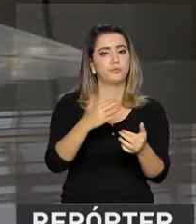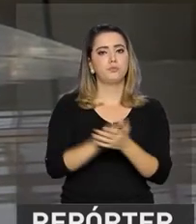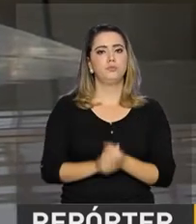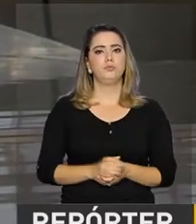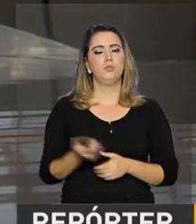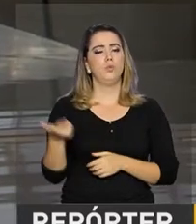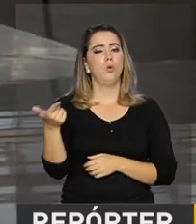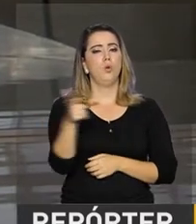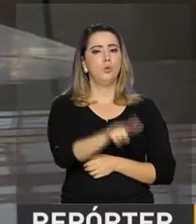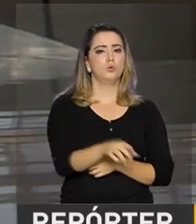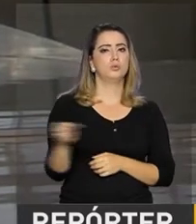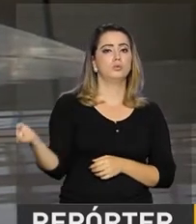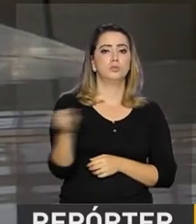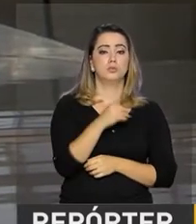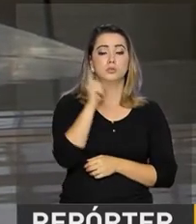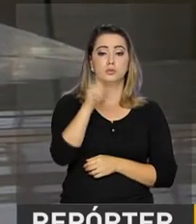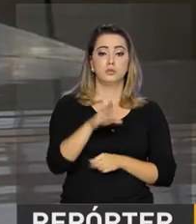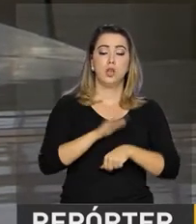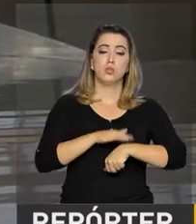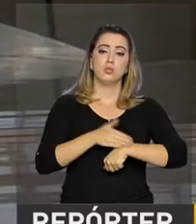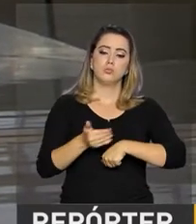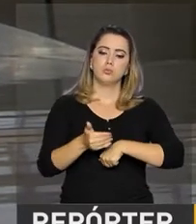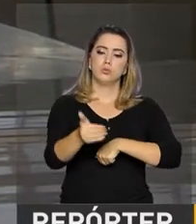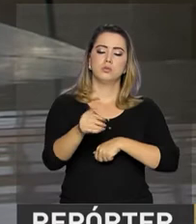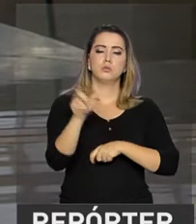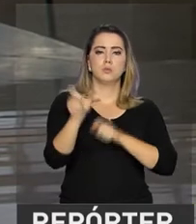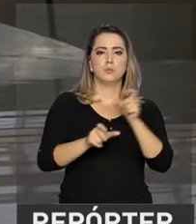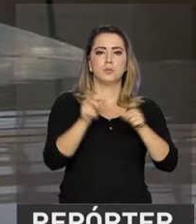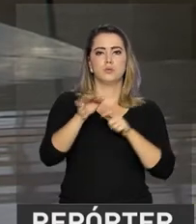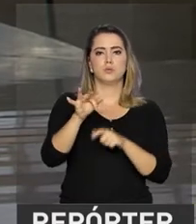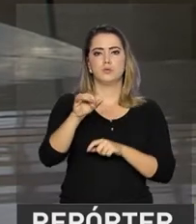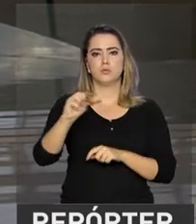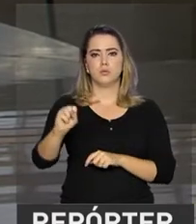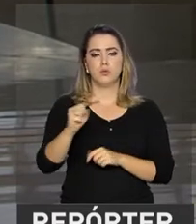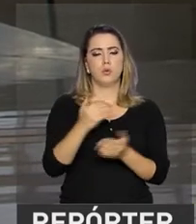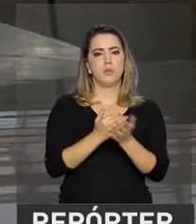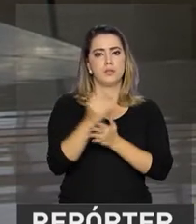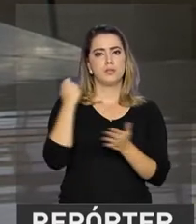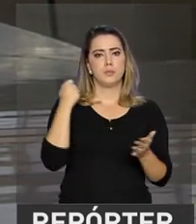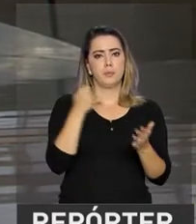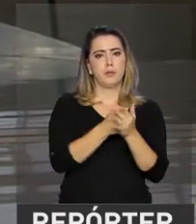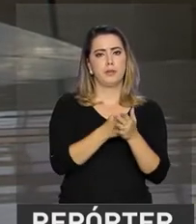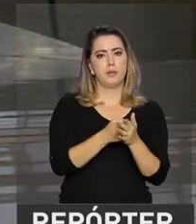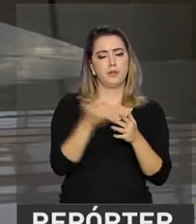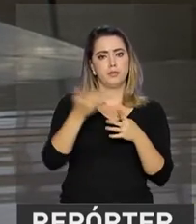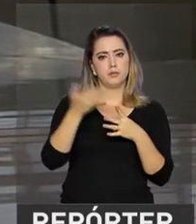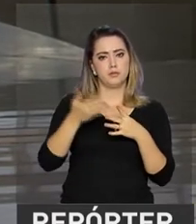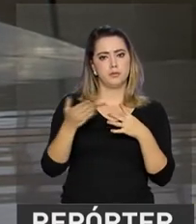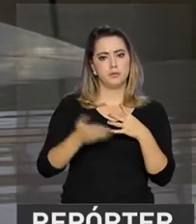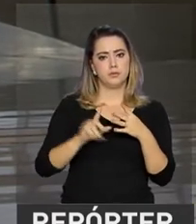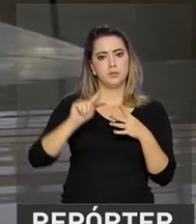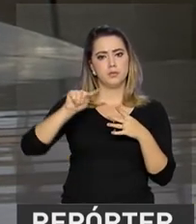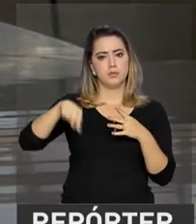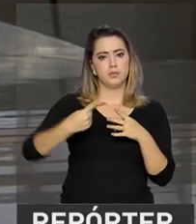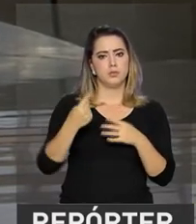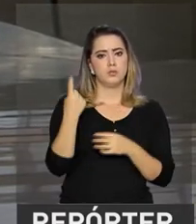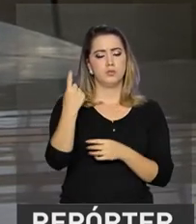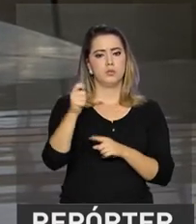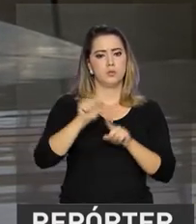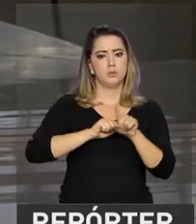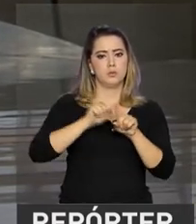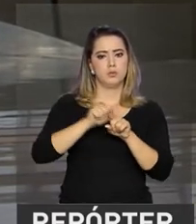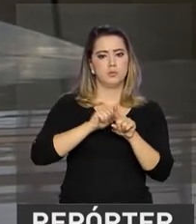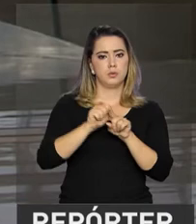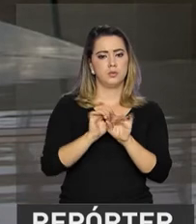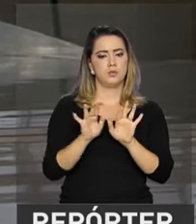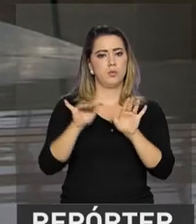quanto ao prazo para começar a pagar o estudante que participar do fies vai começar a pagar as prestações a partir do primeiro mês depois da